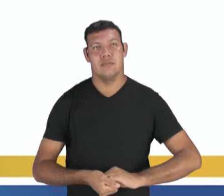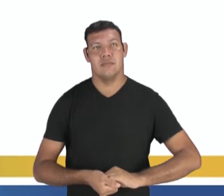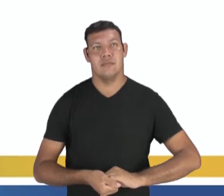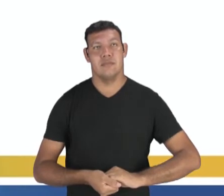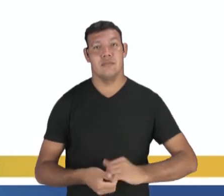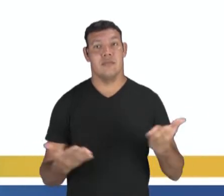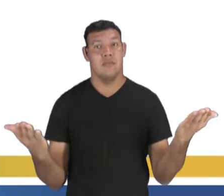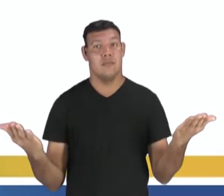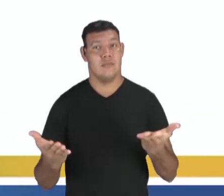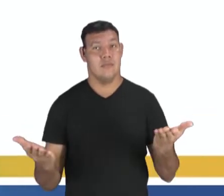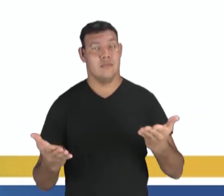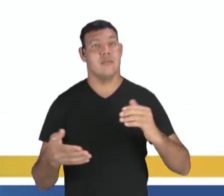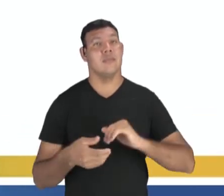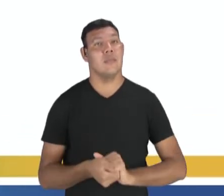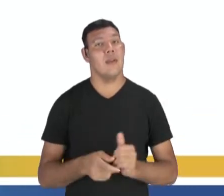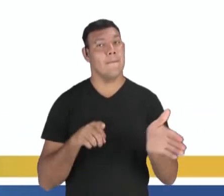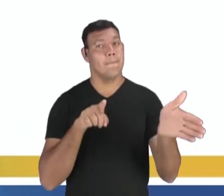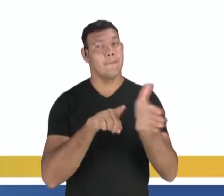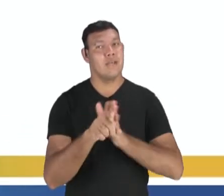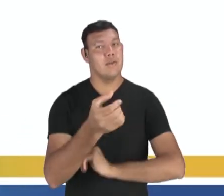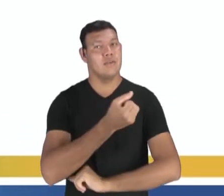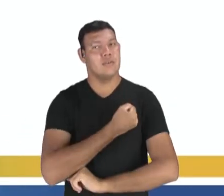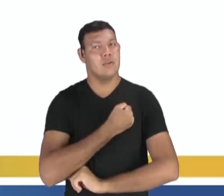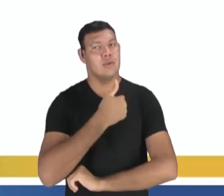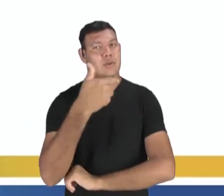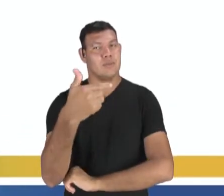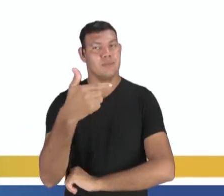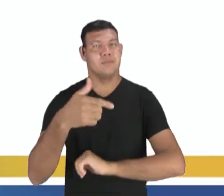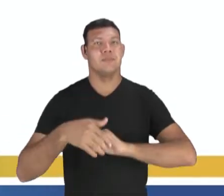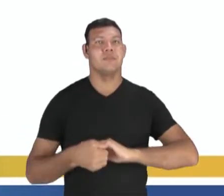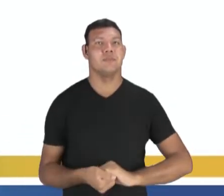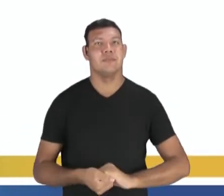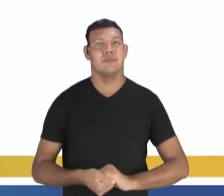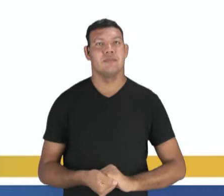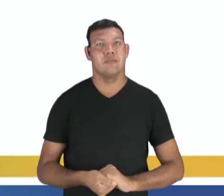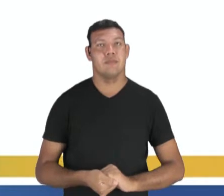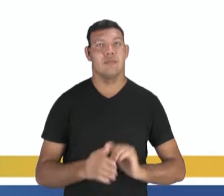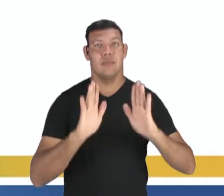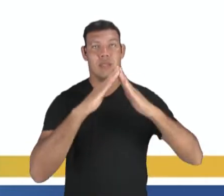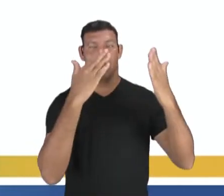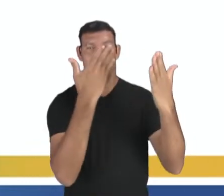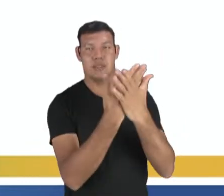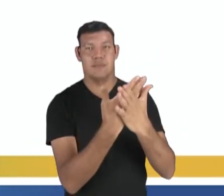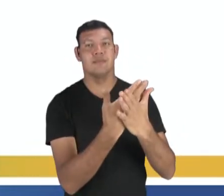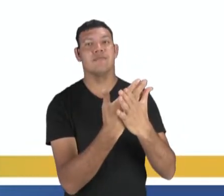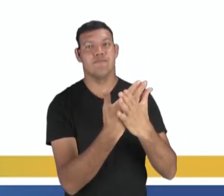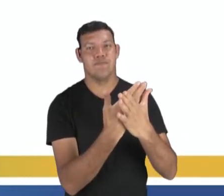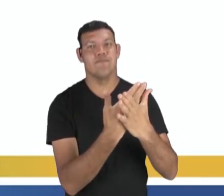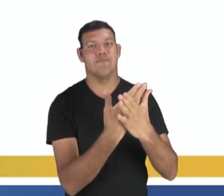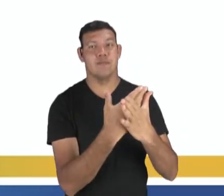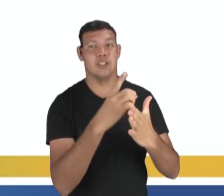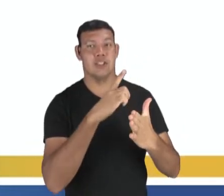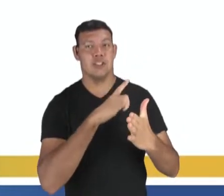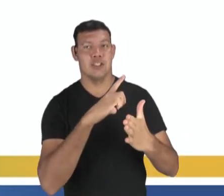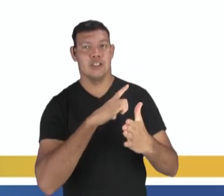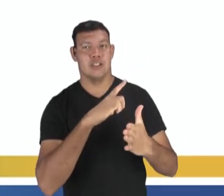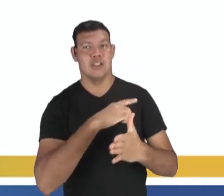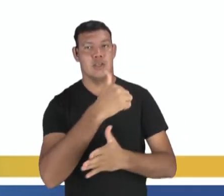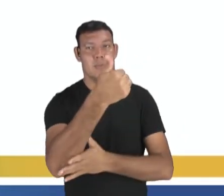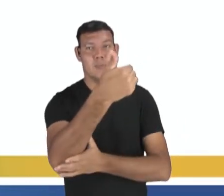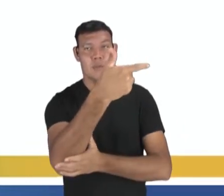e agora vamos à questão 2 e numa escola com